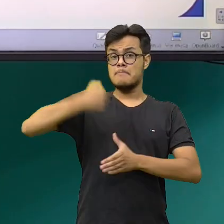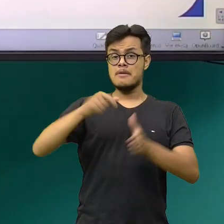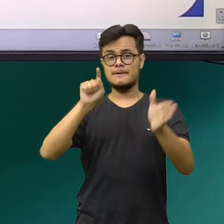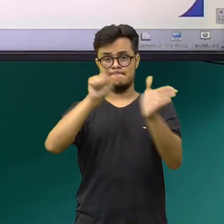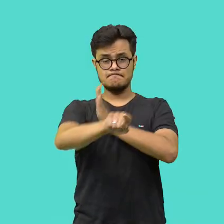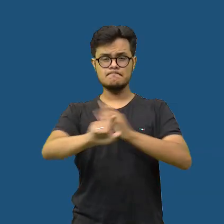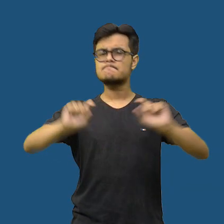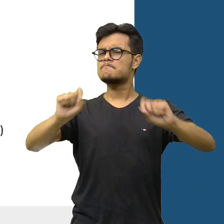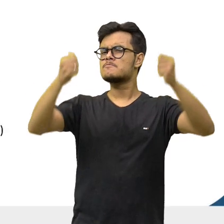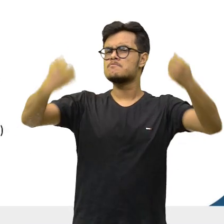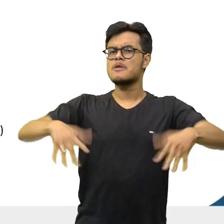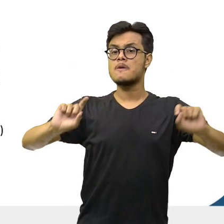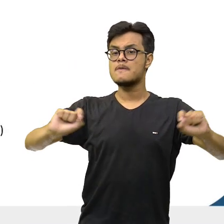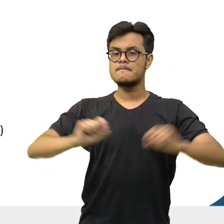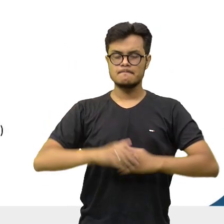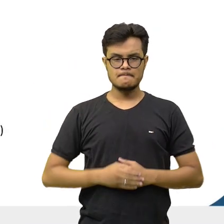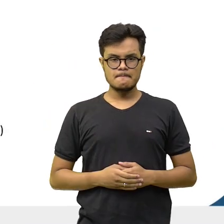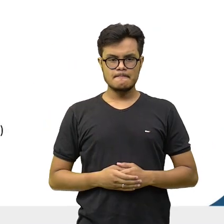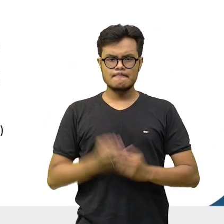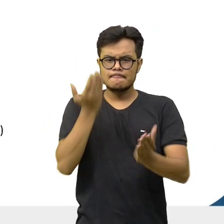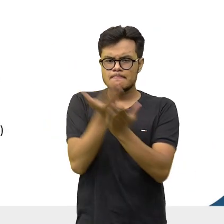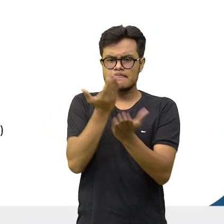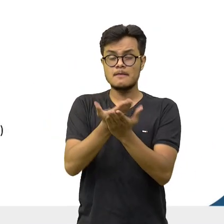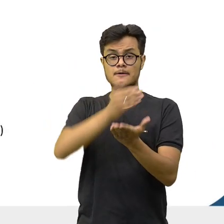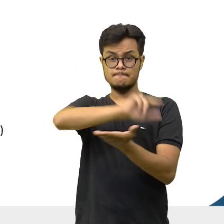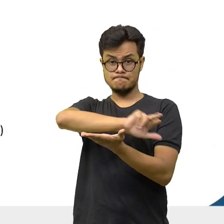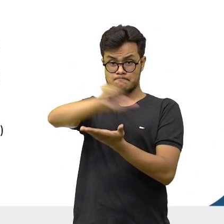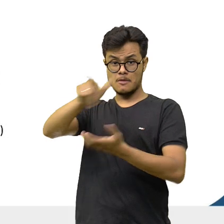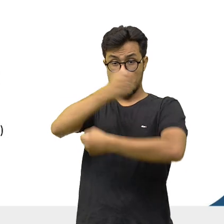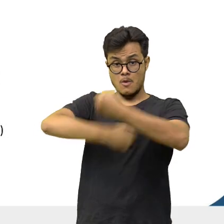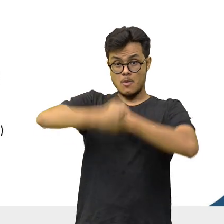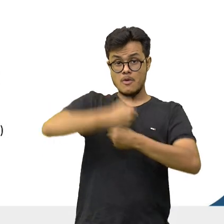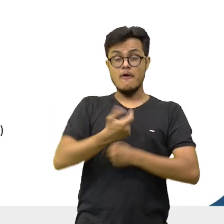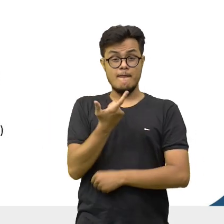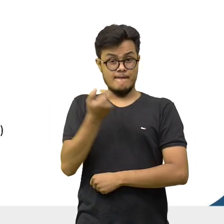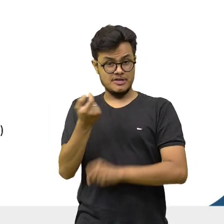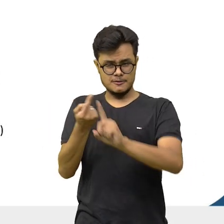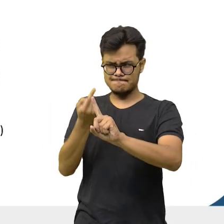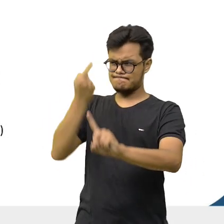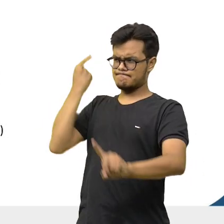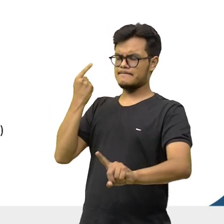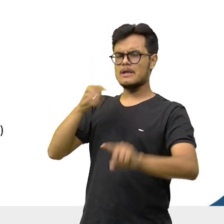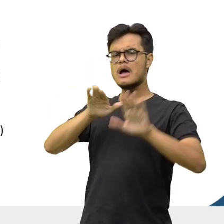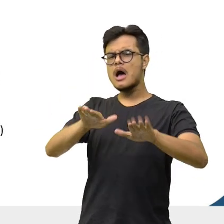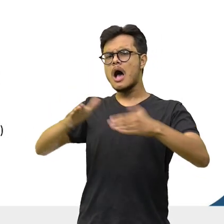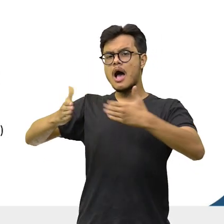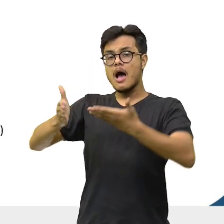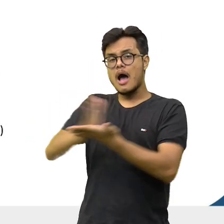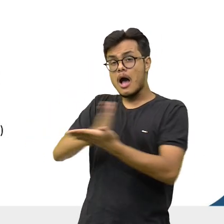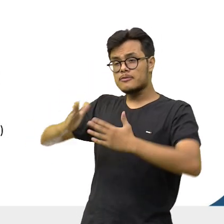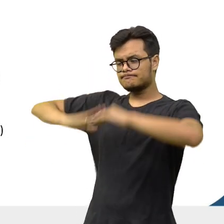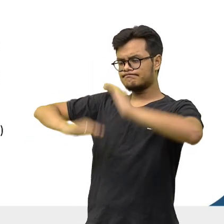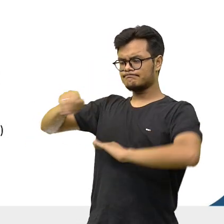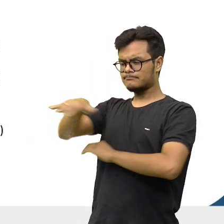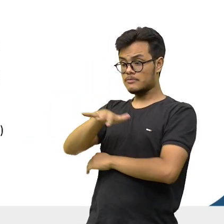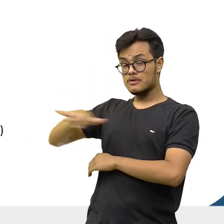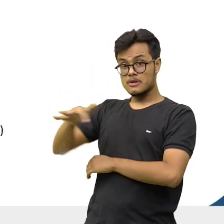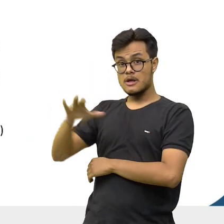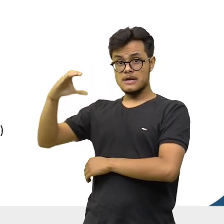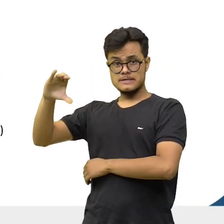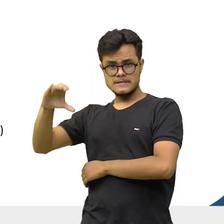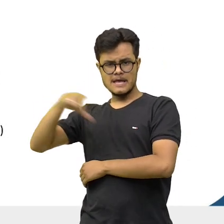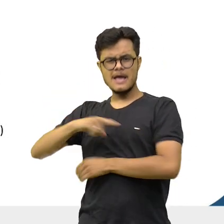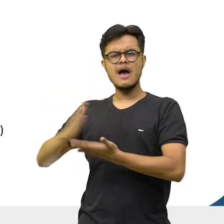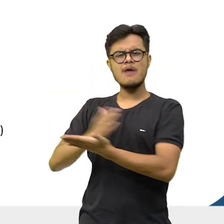questão, que diz assim: nos estudos realizados nos últimos 20 anos, os cientistas notaram que determinadas dosagens,